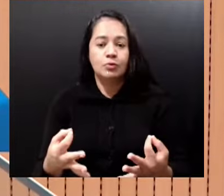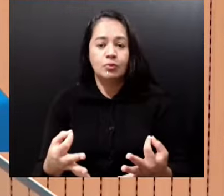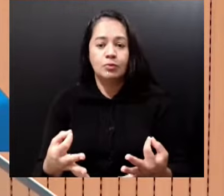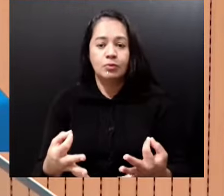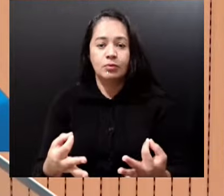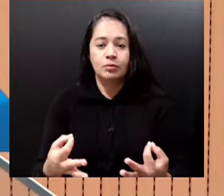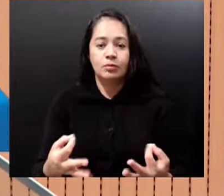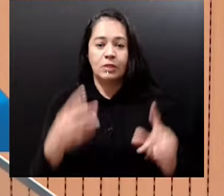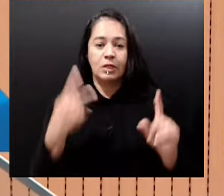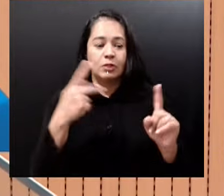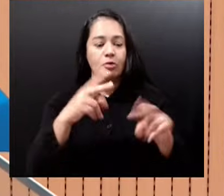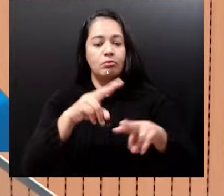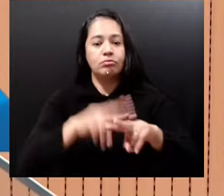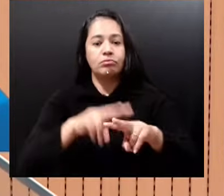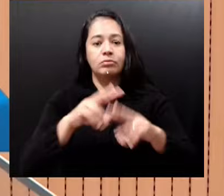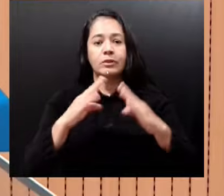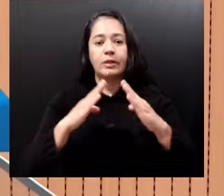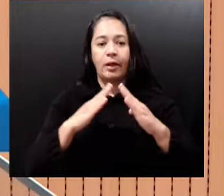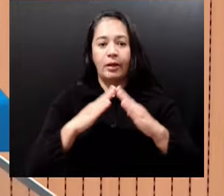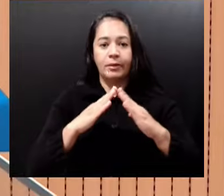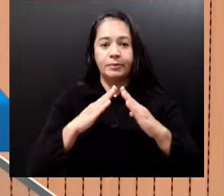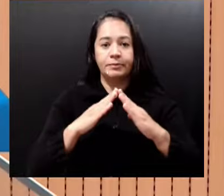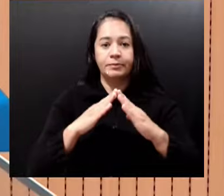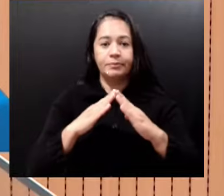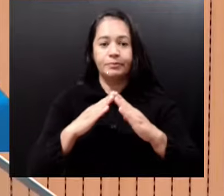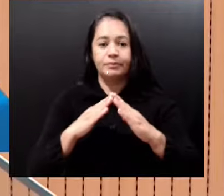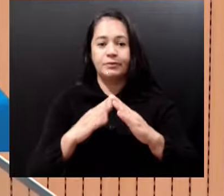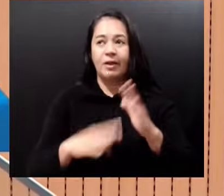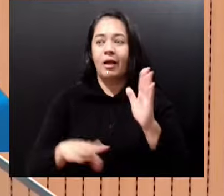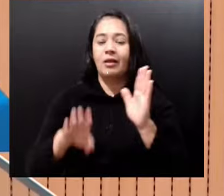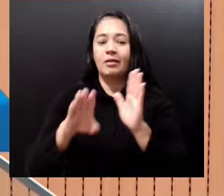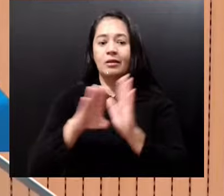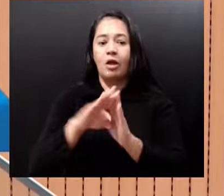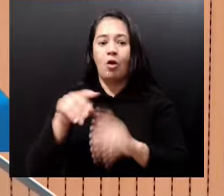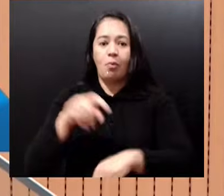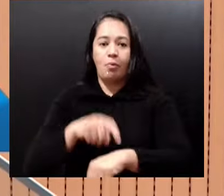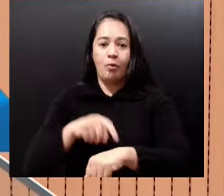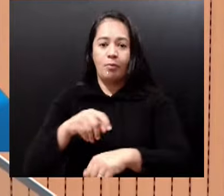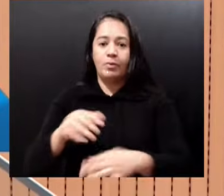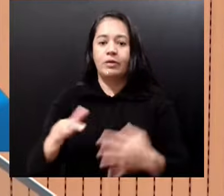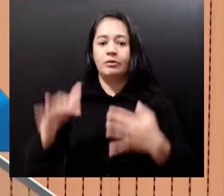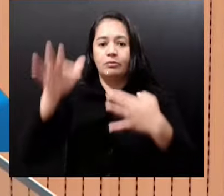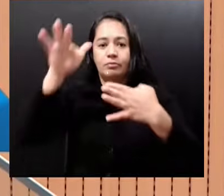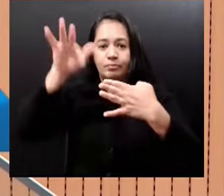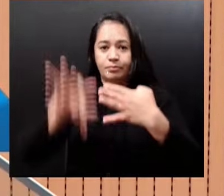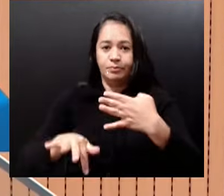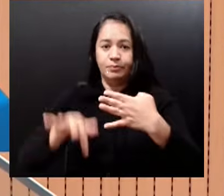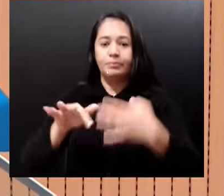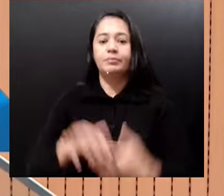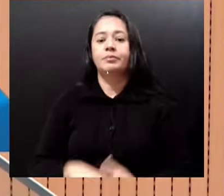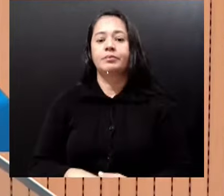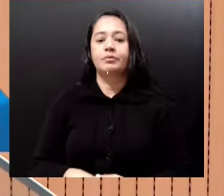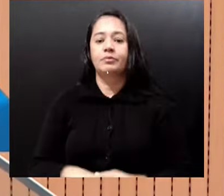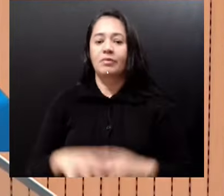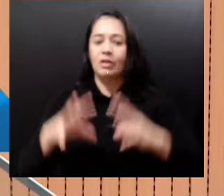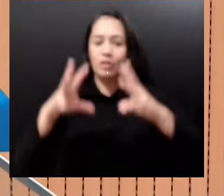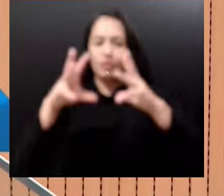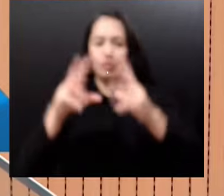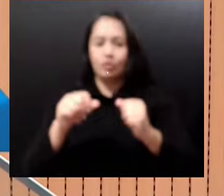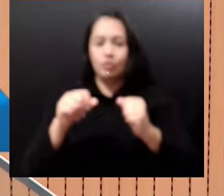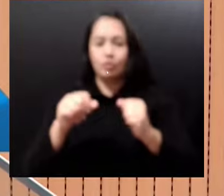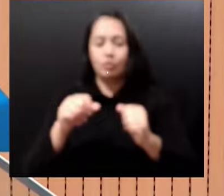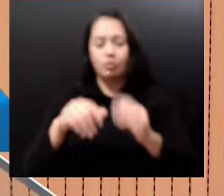prisão domiciliar até o momento em que haja o julgamento em definitivo de todos os crimes que